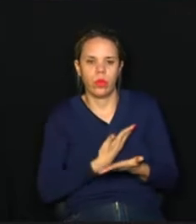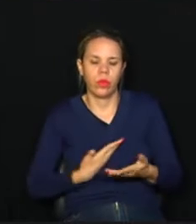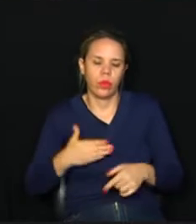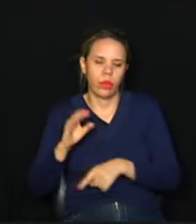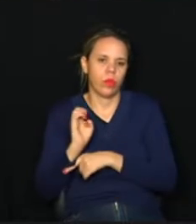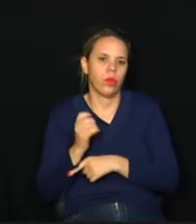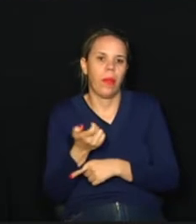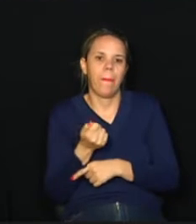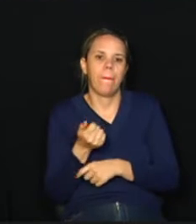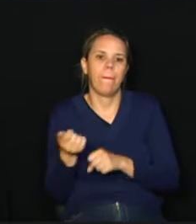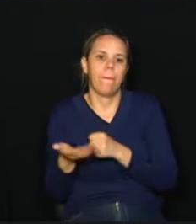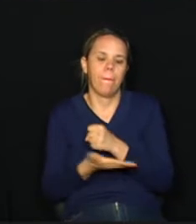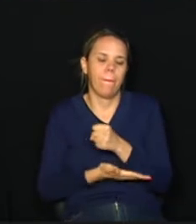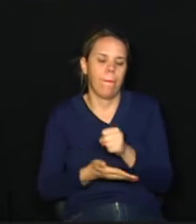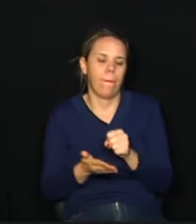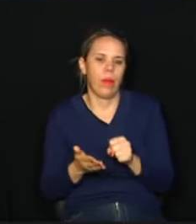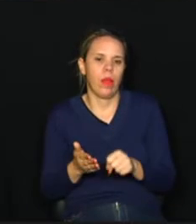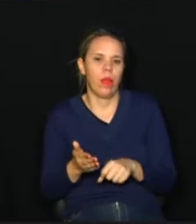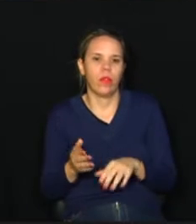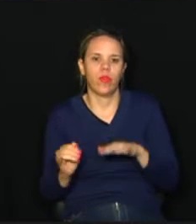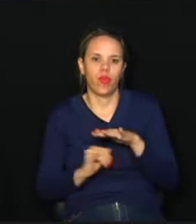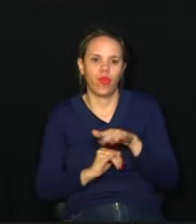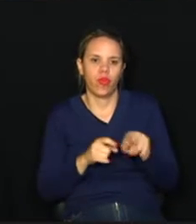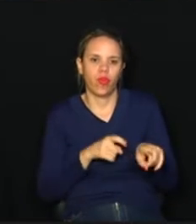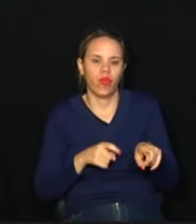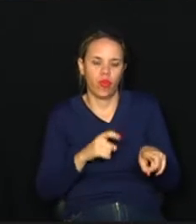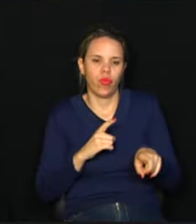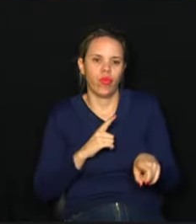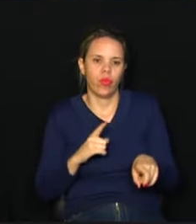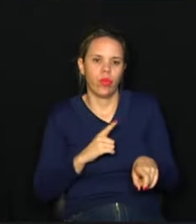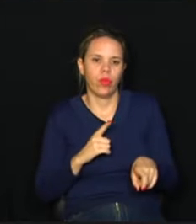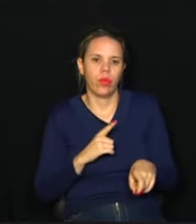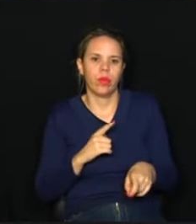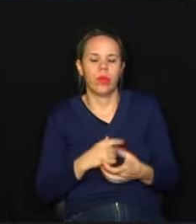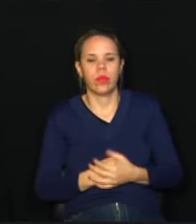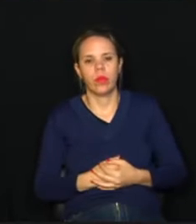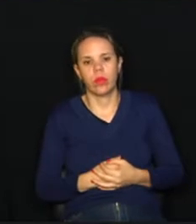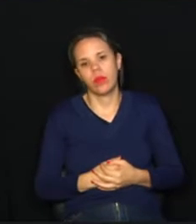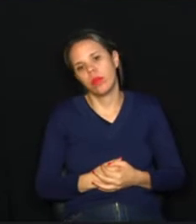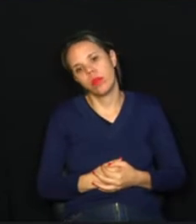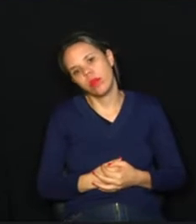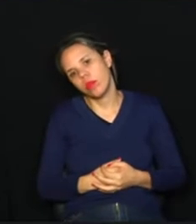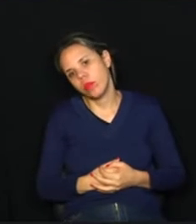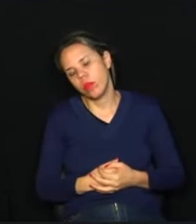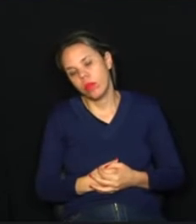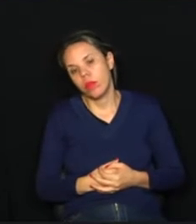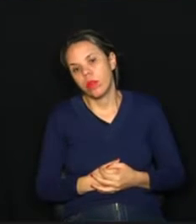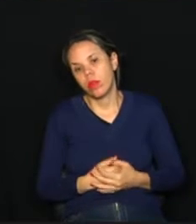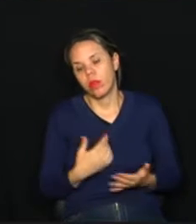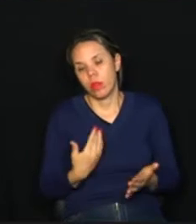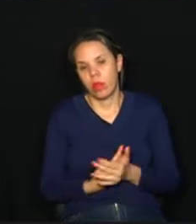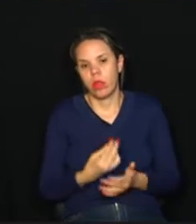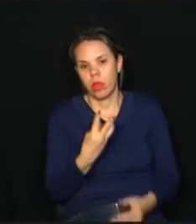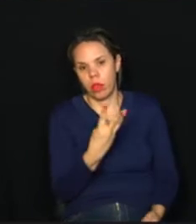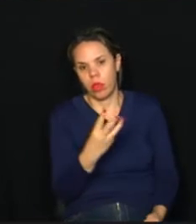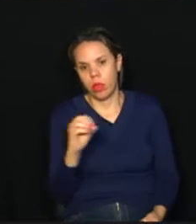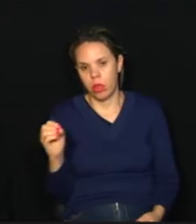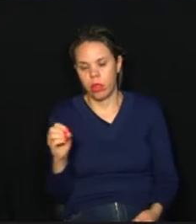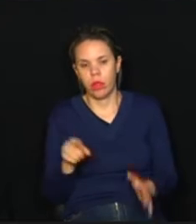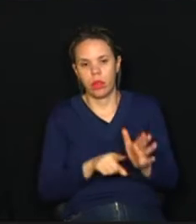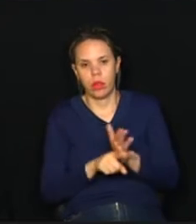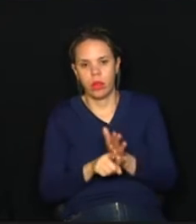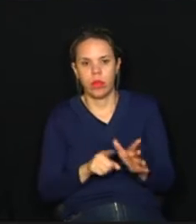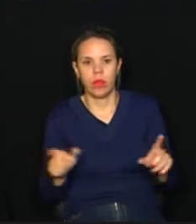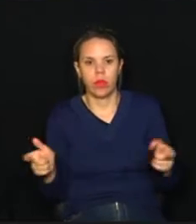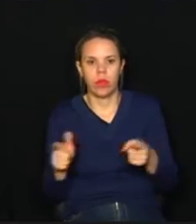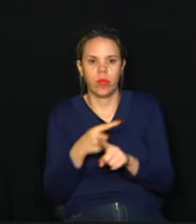muito pouco. O Instituto Agronômico já teve até 250, 300 pesquisadores. Hoje está com metade do seu